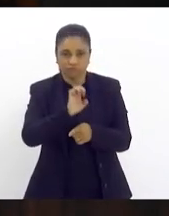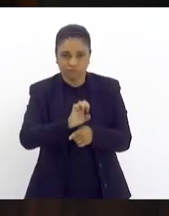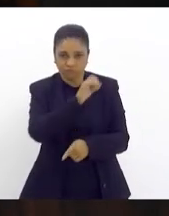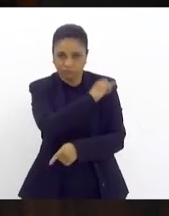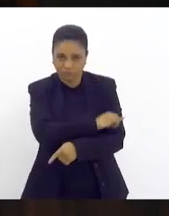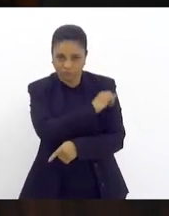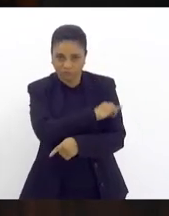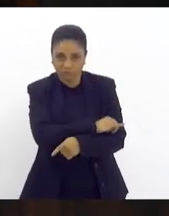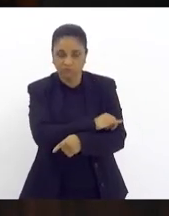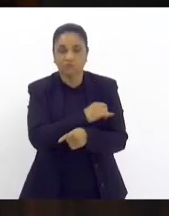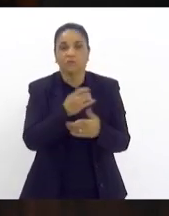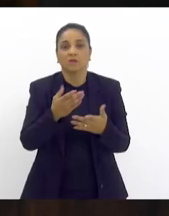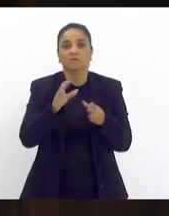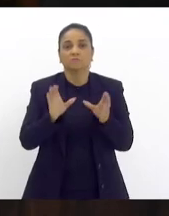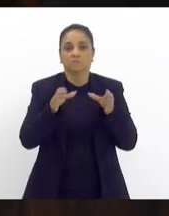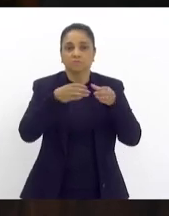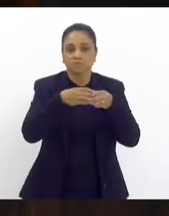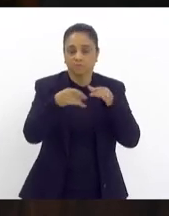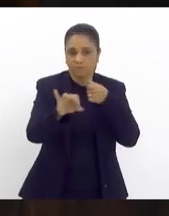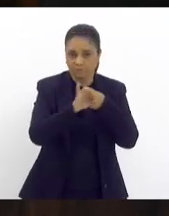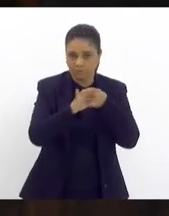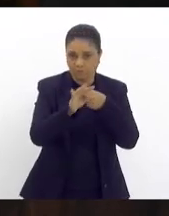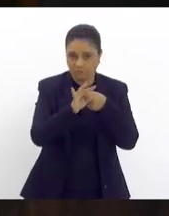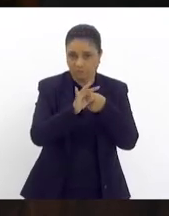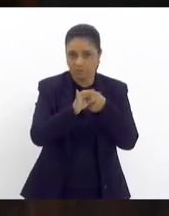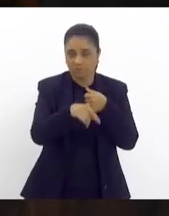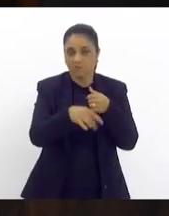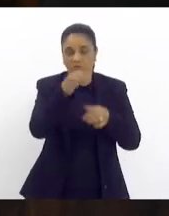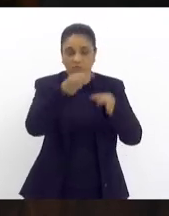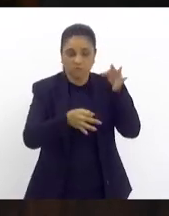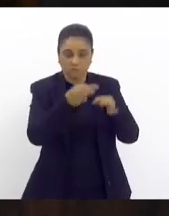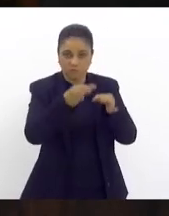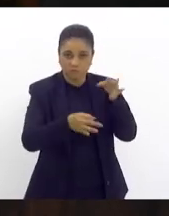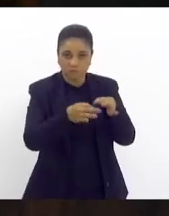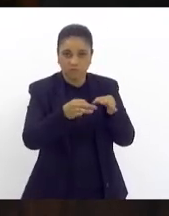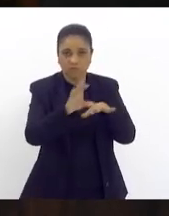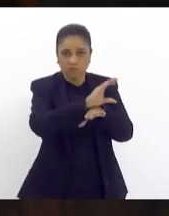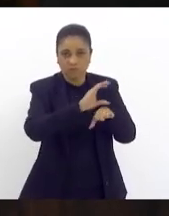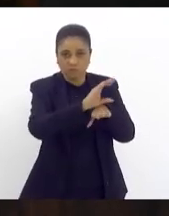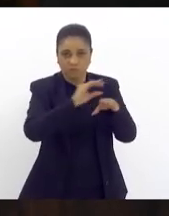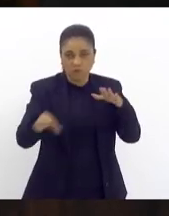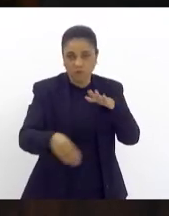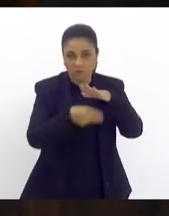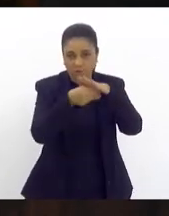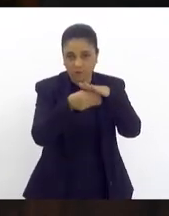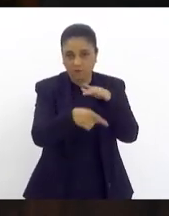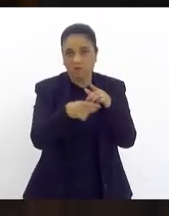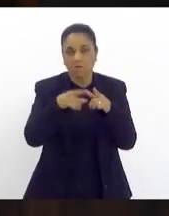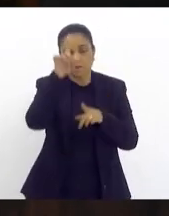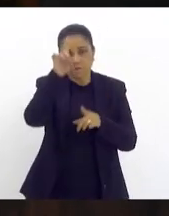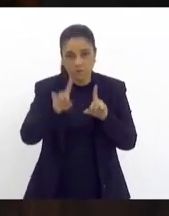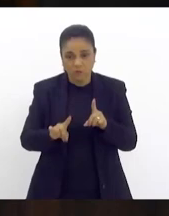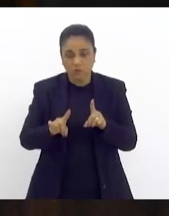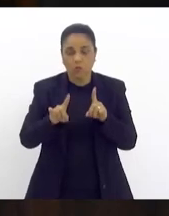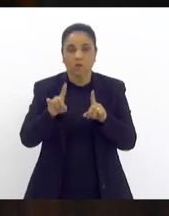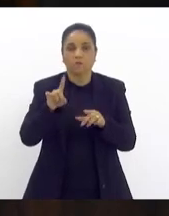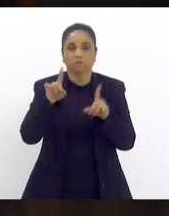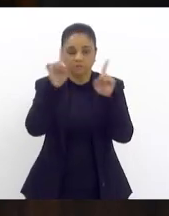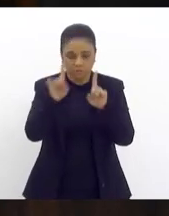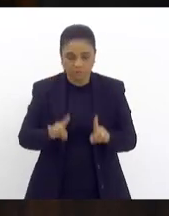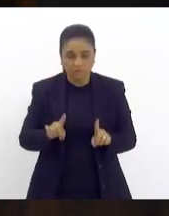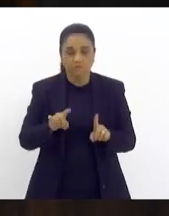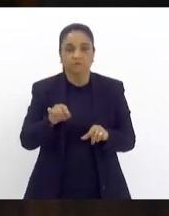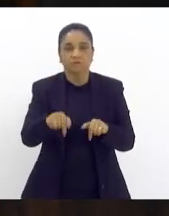pareceres as comissões de construção Justiça pela juridicidade com emenda e da pessoa com deficiência favorável novos